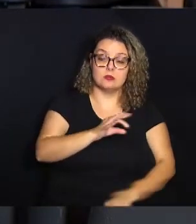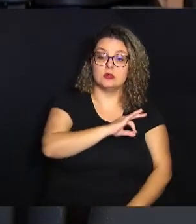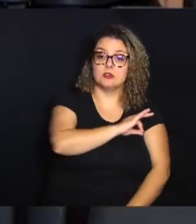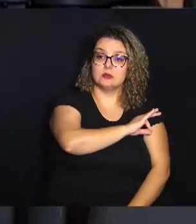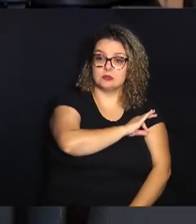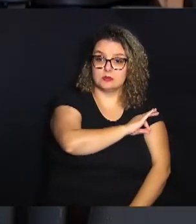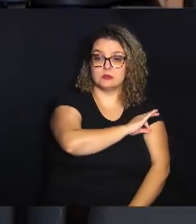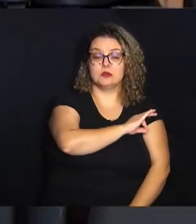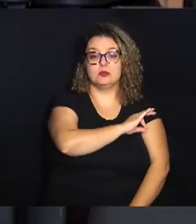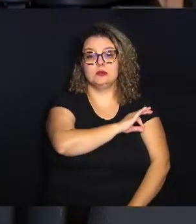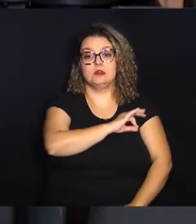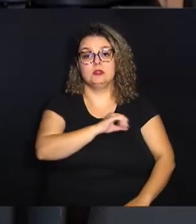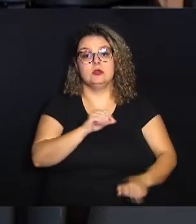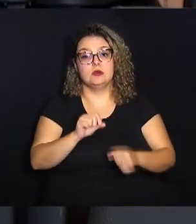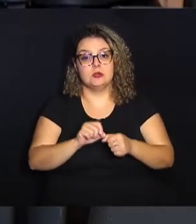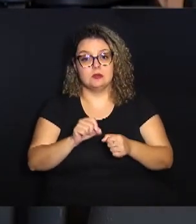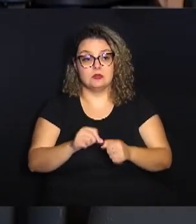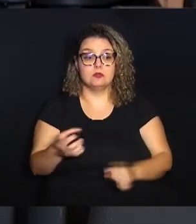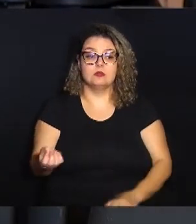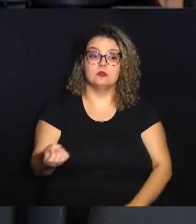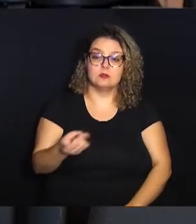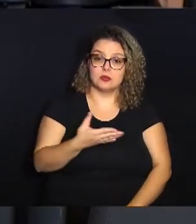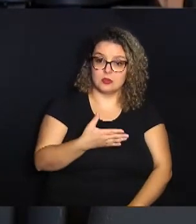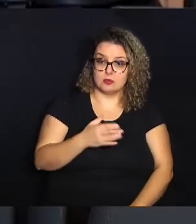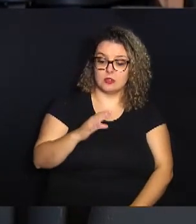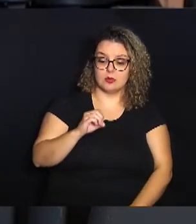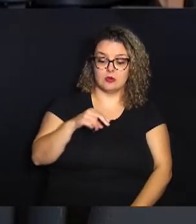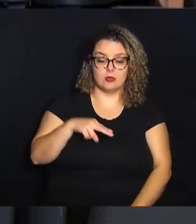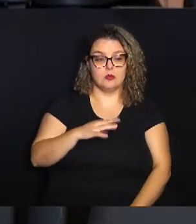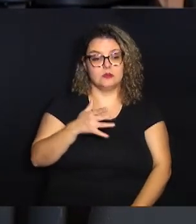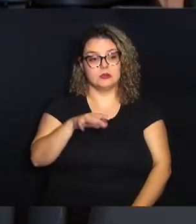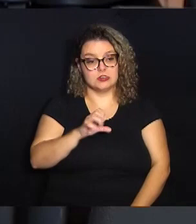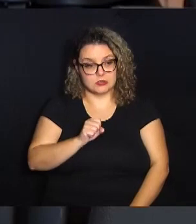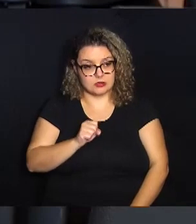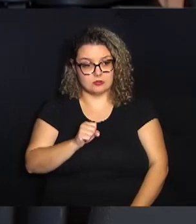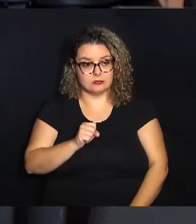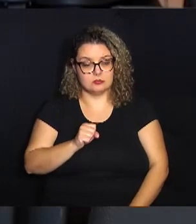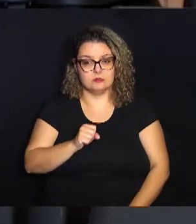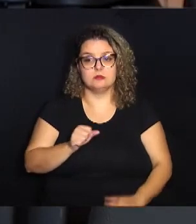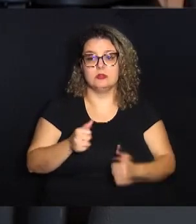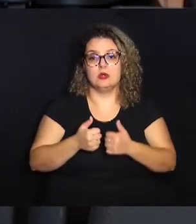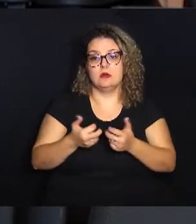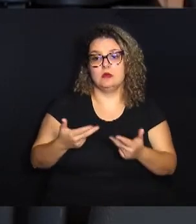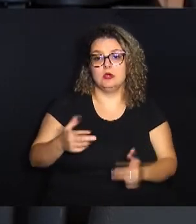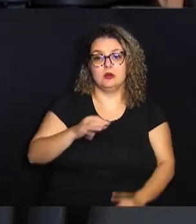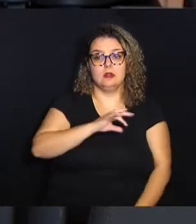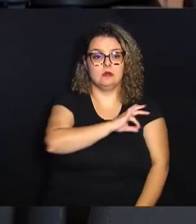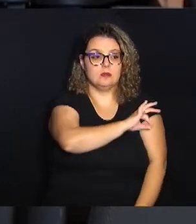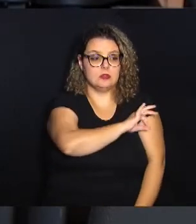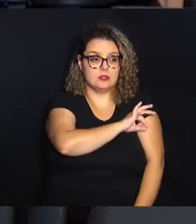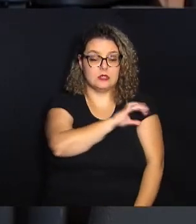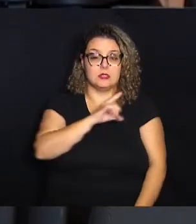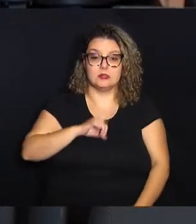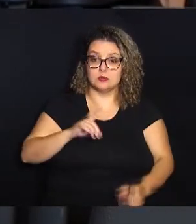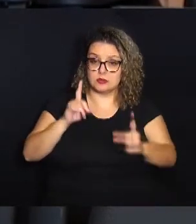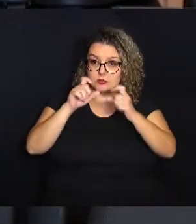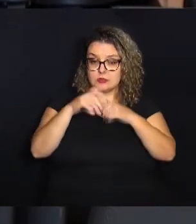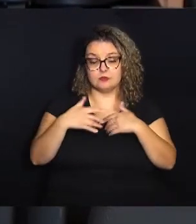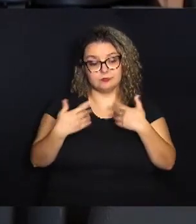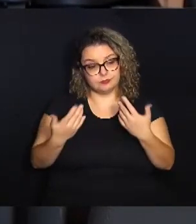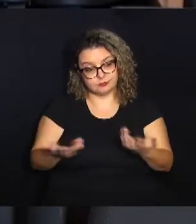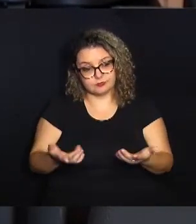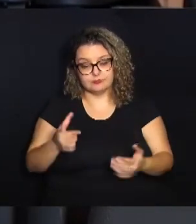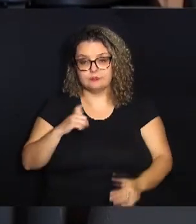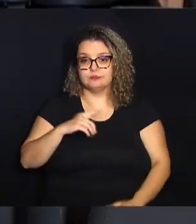que realize uma nova concessão do transporte. A Prefeitura tem tido muita dificuldade com isso, houve